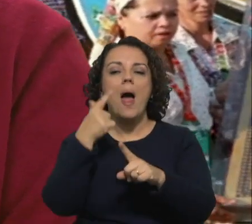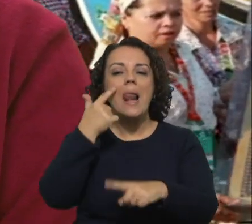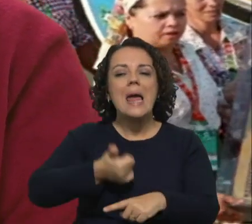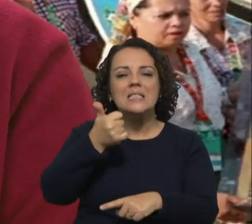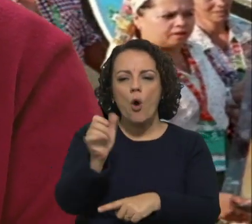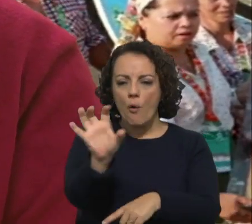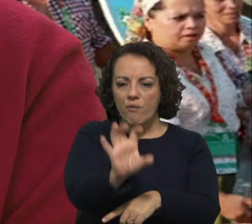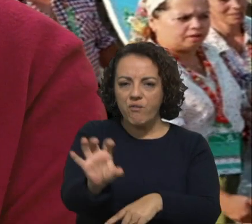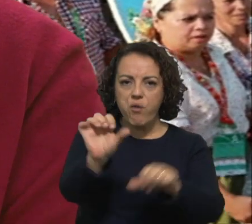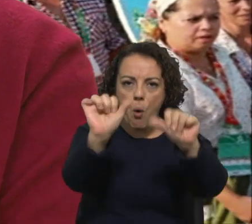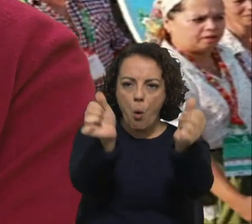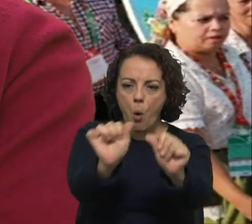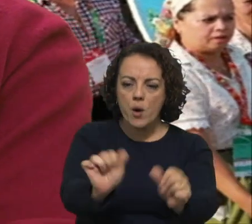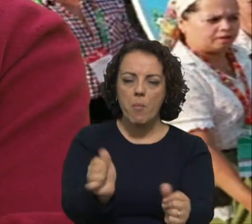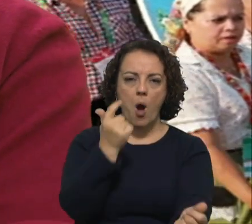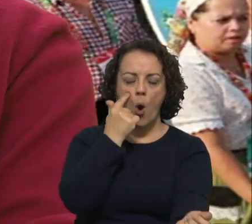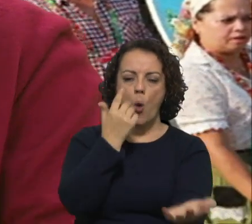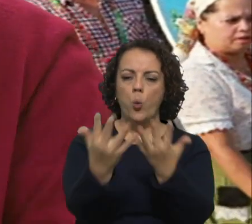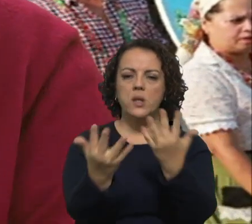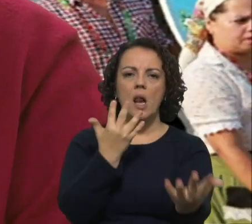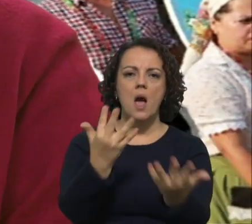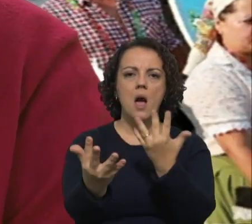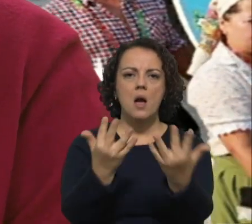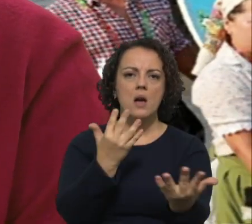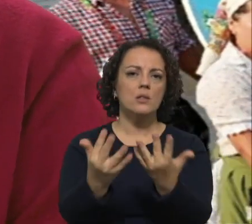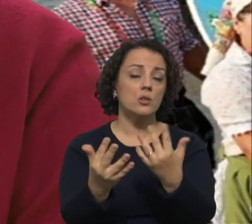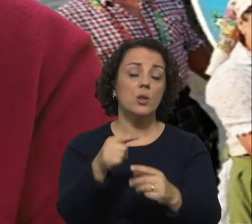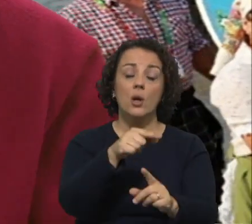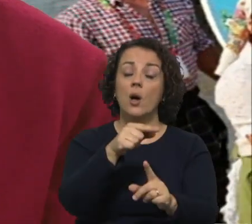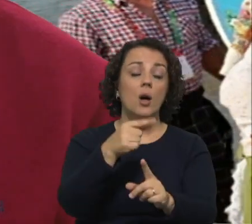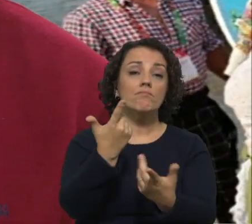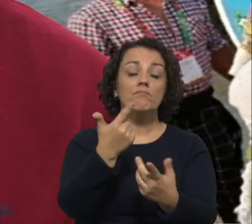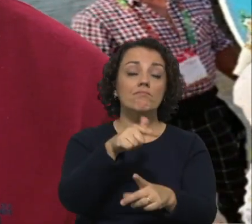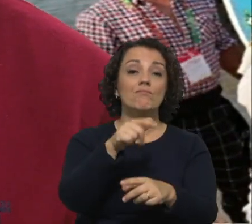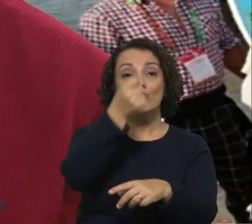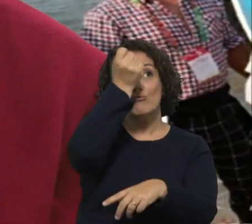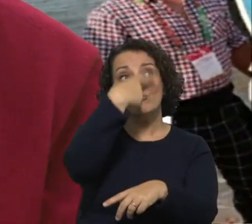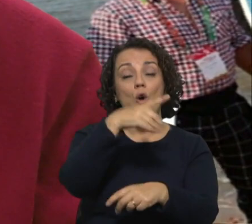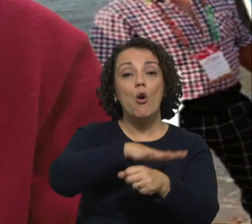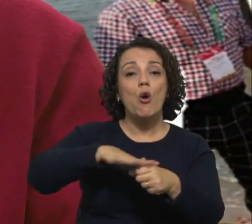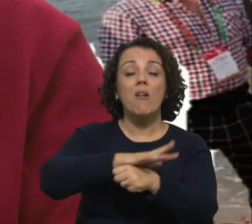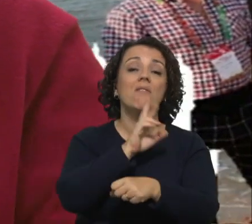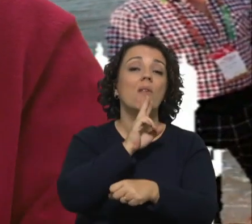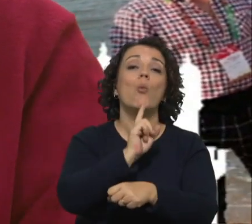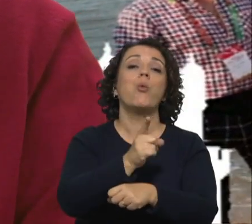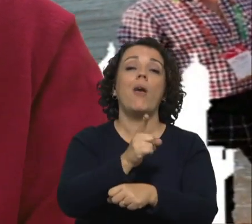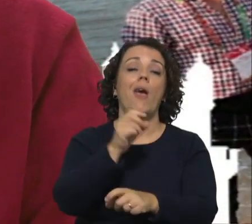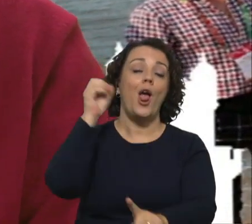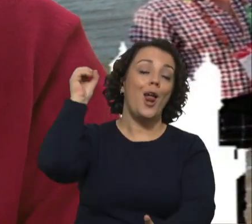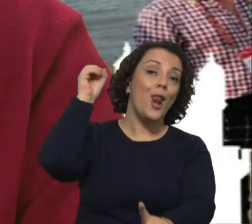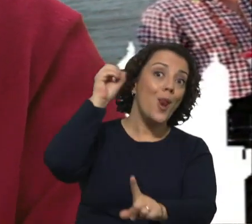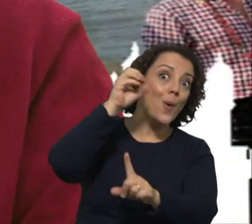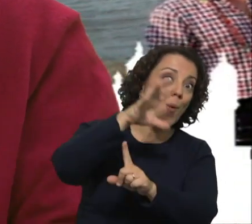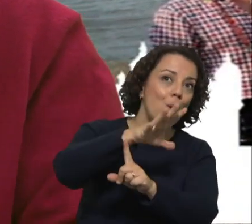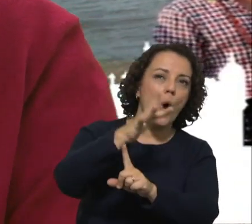aos contrastes. Toda a história de Fátima está associada à luz e à sombra também, não é? E, portanto, à luz que brilha